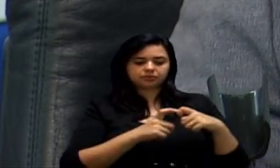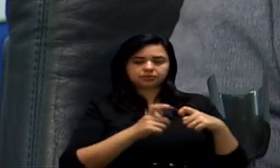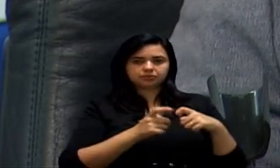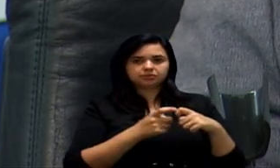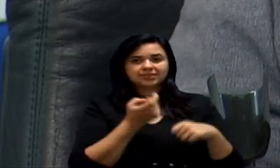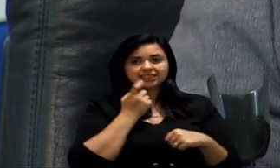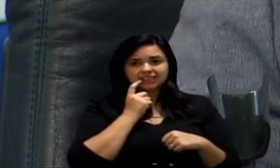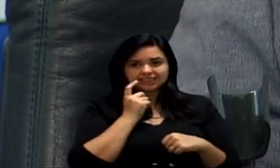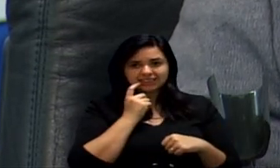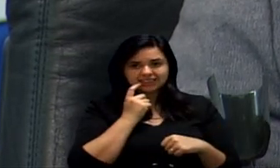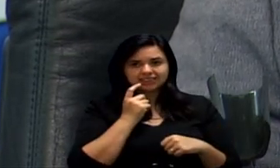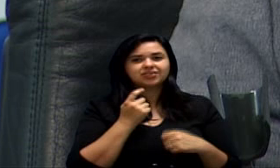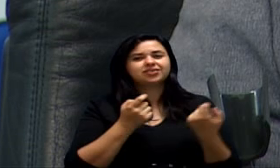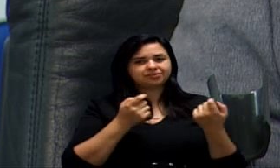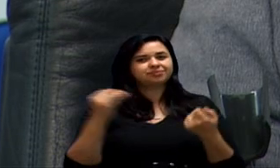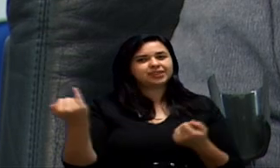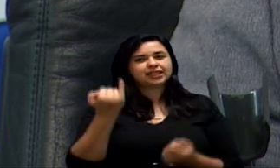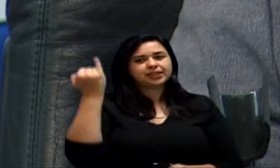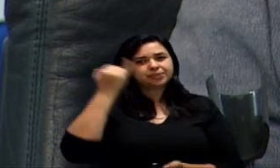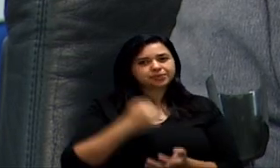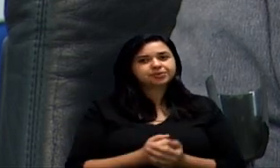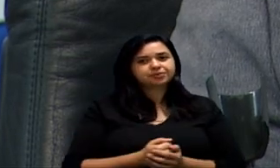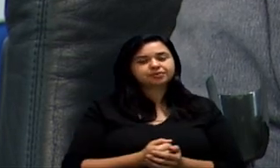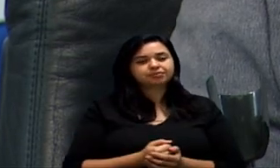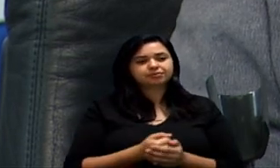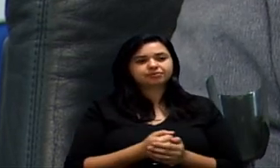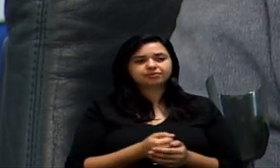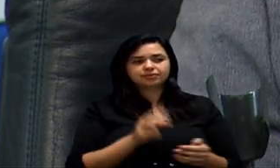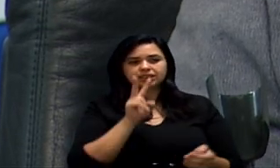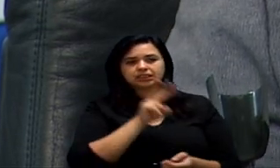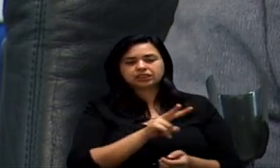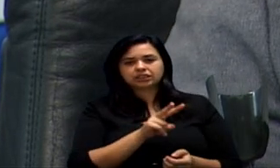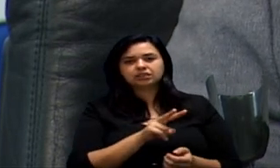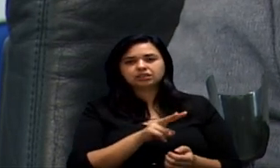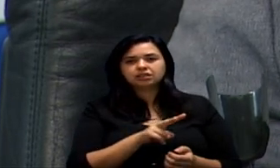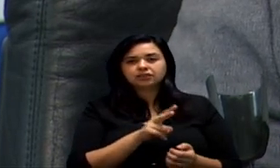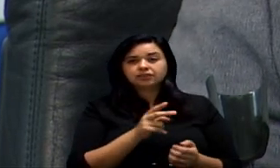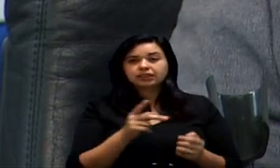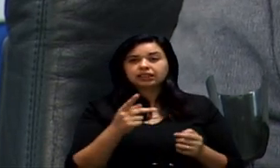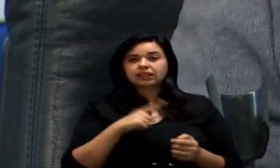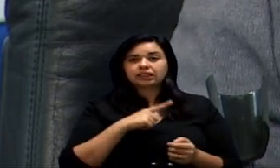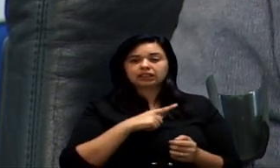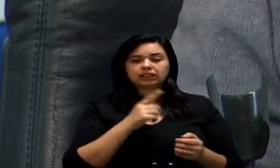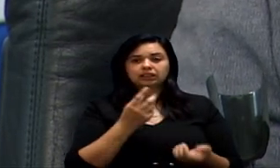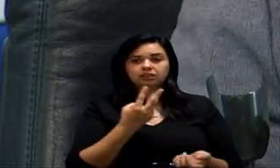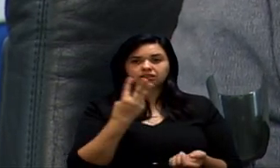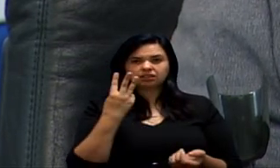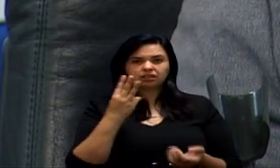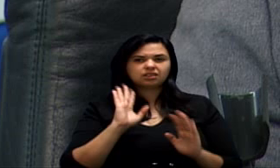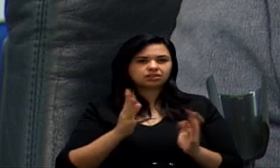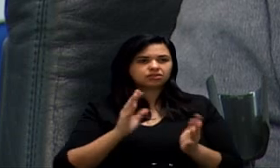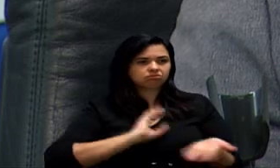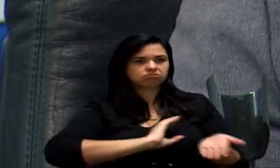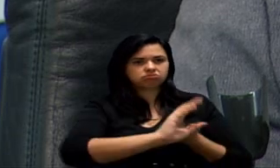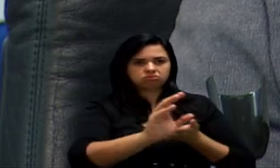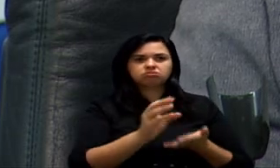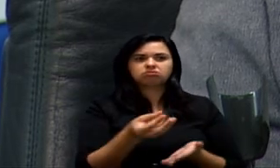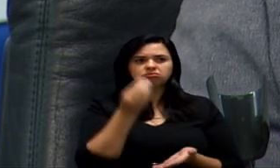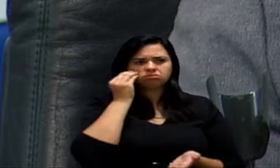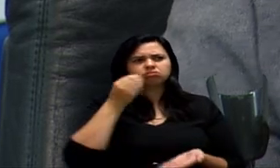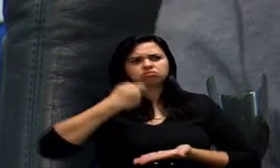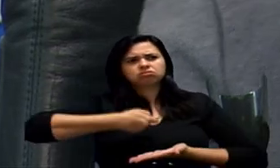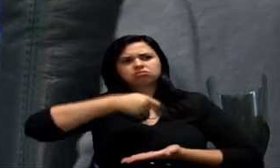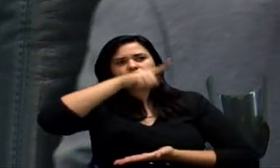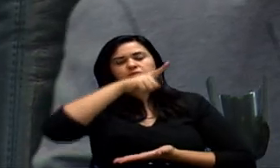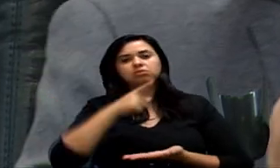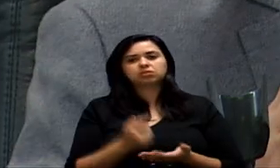é fundamental, importante. Eu vi que tem uns 2, 3 requerimentos na pauta, cobrando essa situação. É isso aí, tem que fazer um mutirão e levar o melhor aí para nossas crianças nas